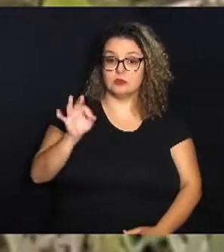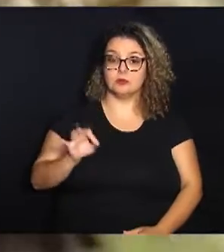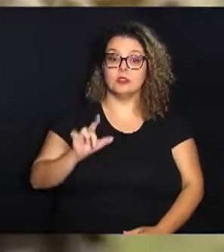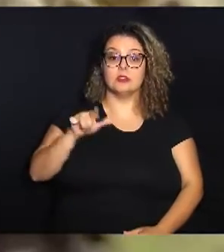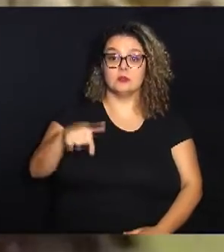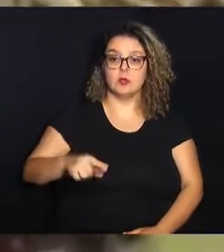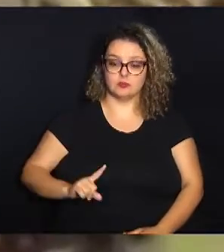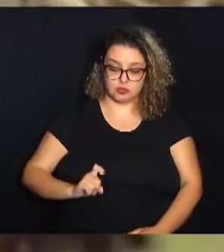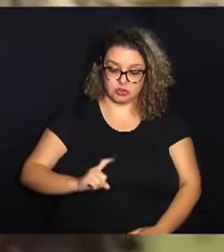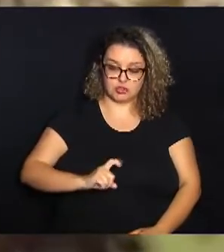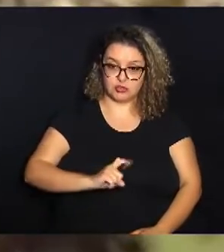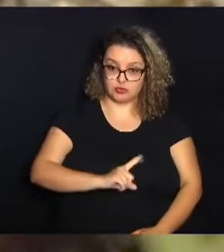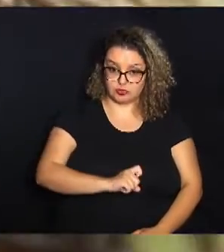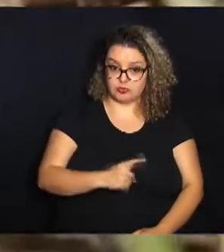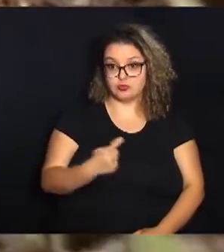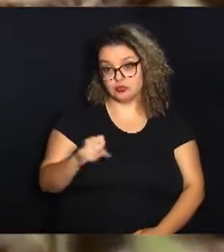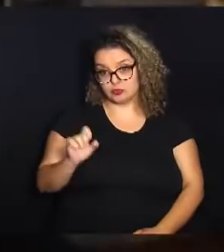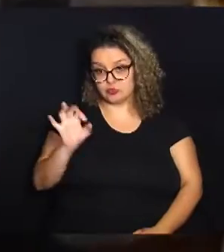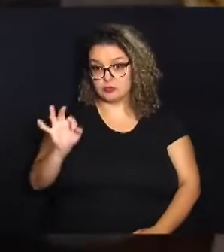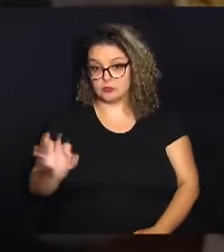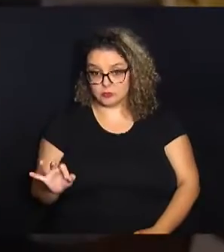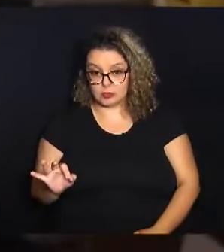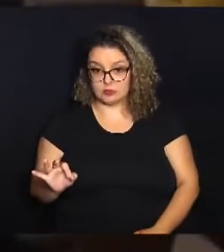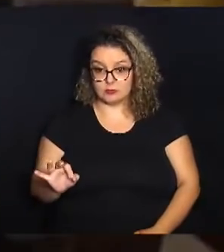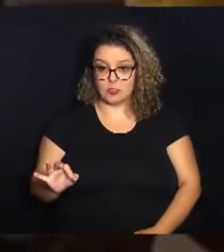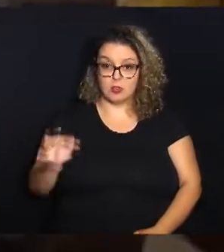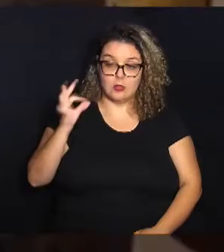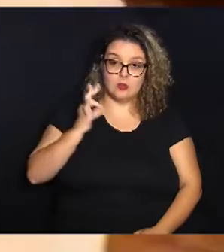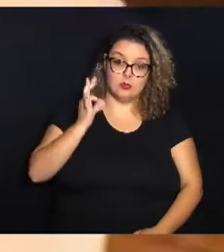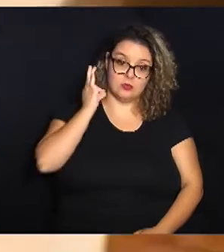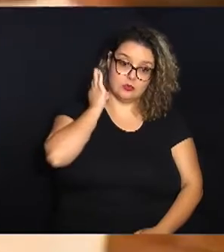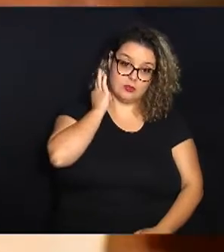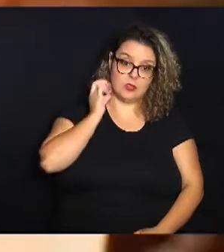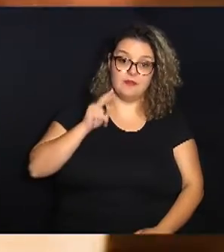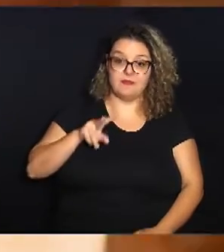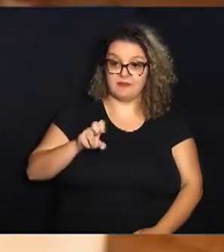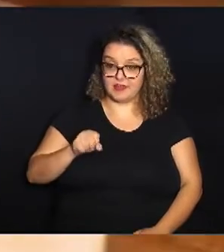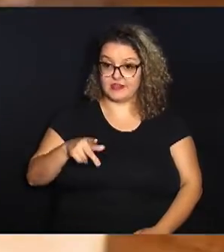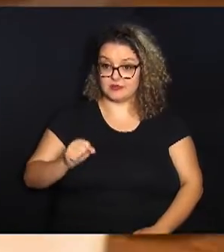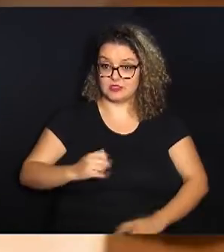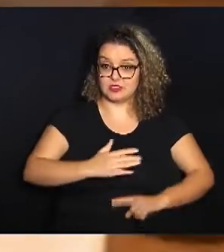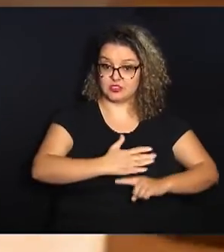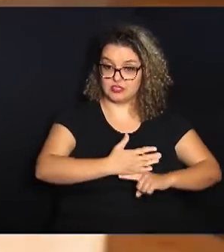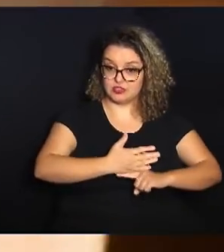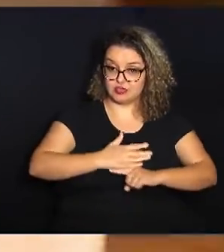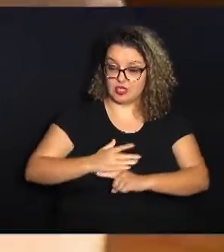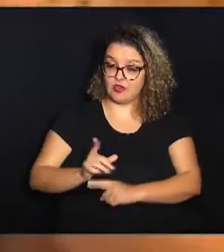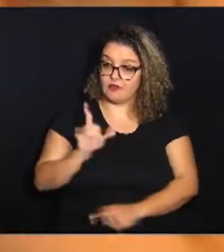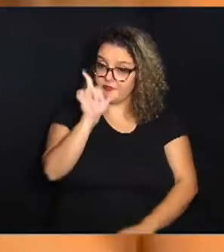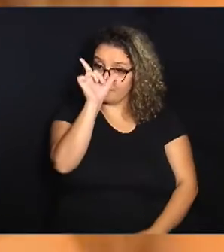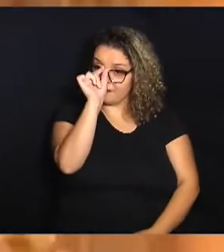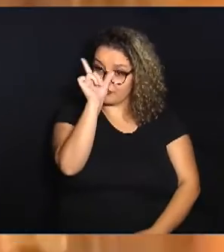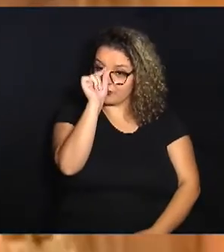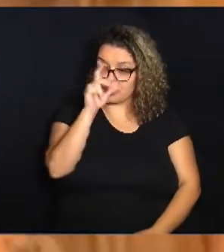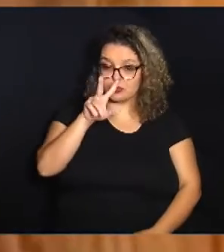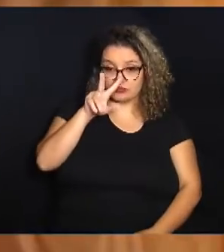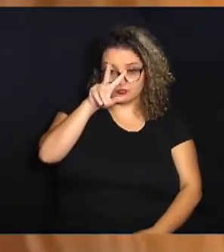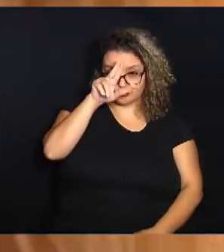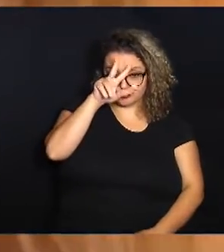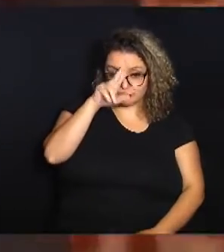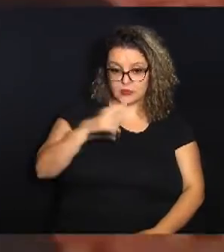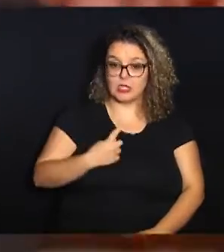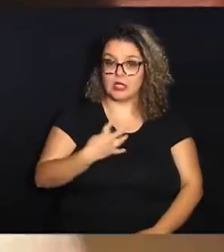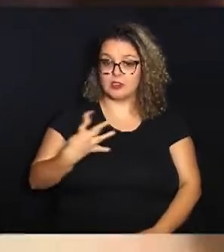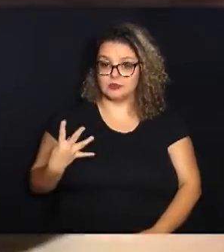seguido pelas minhocas, 18%, abelhas, vespas e formigas, que correspondem a 14%,